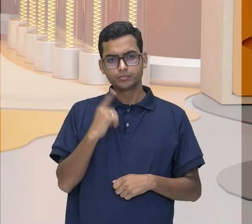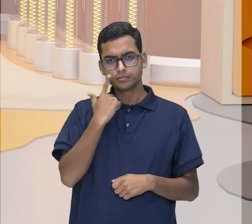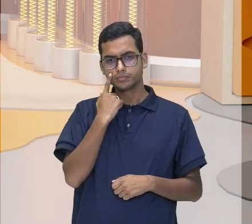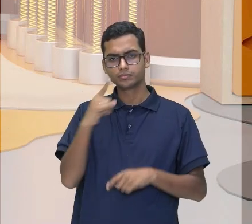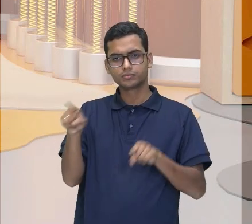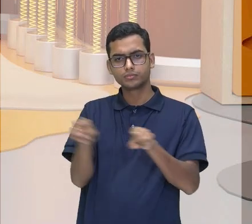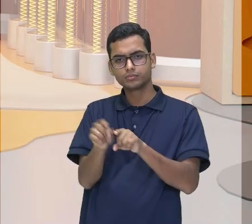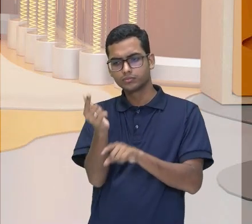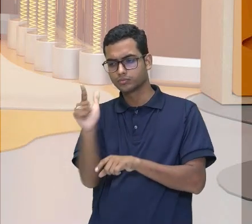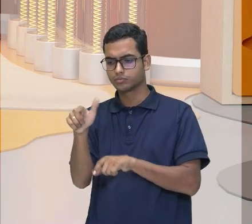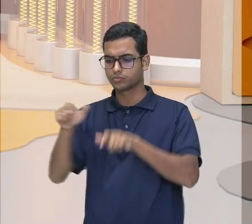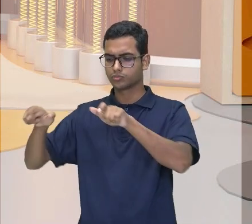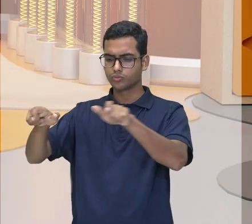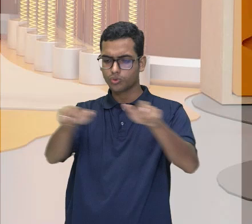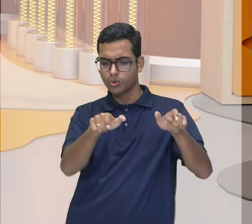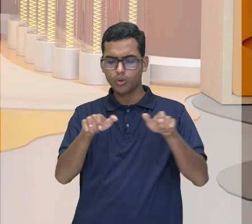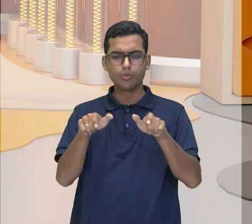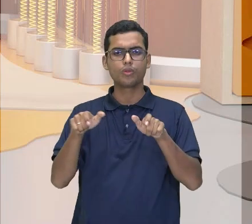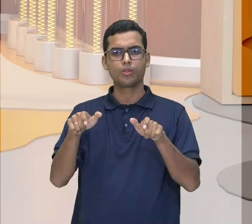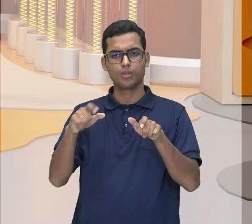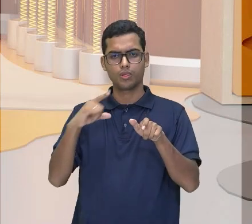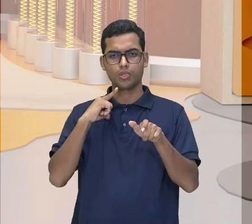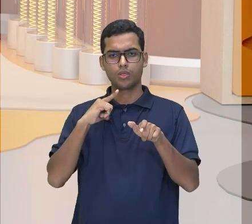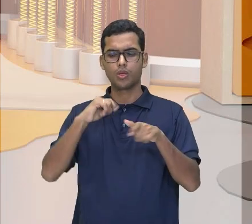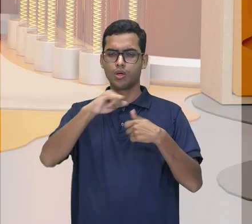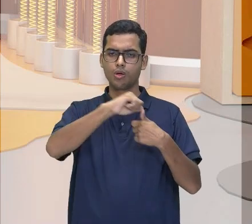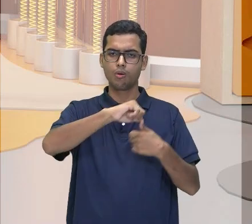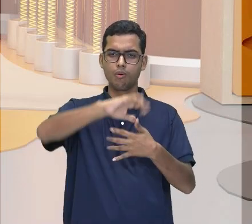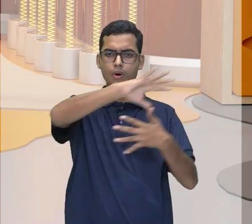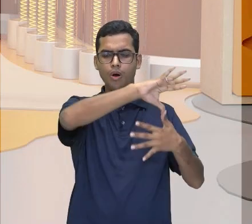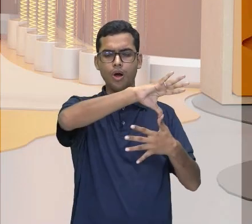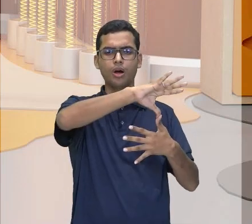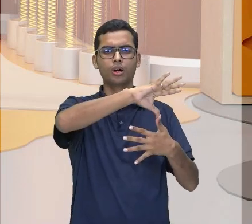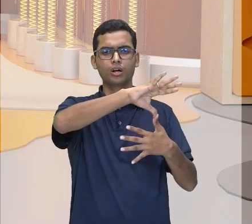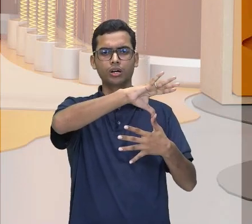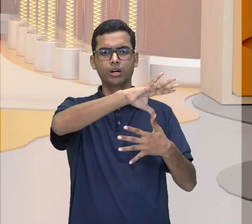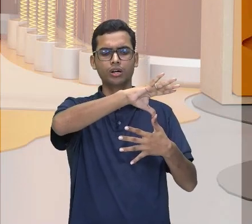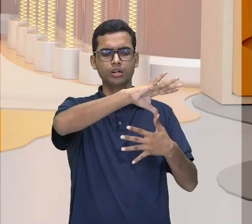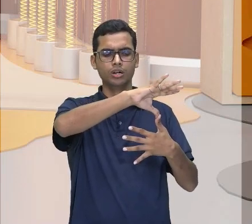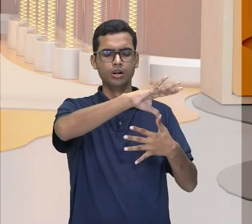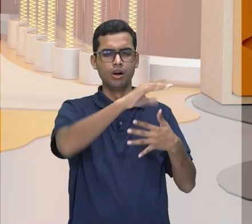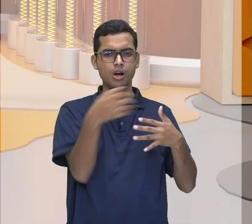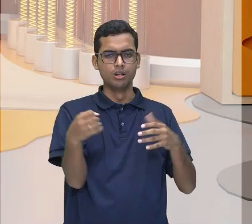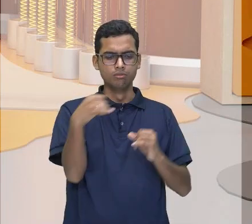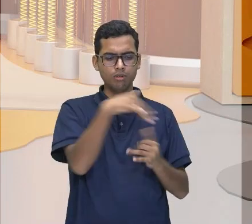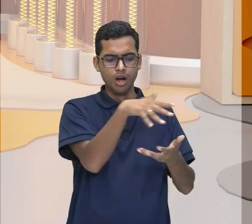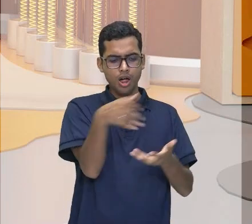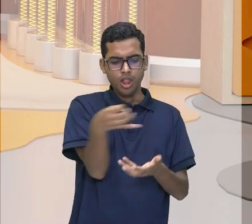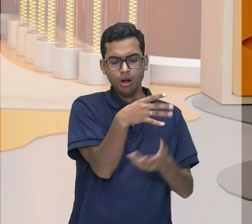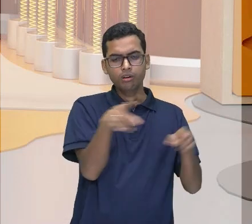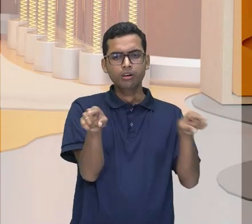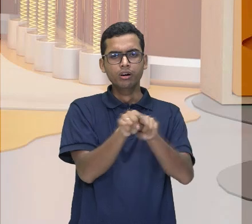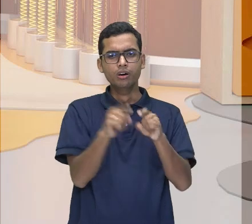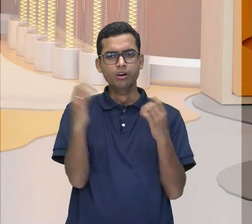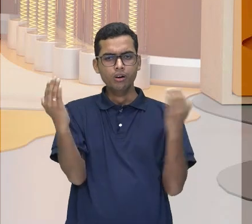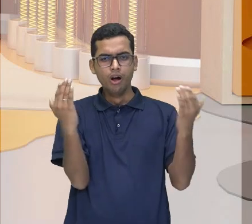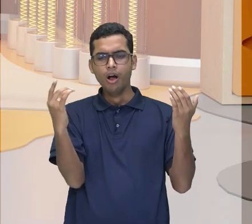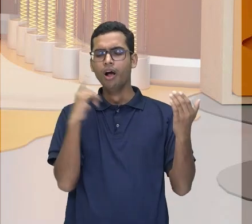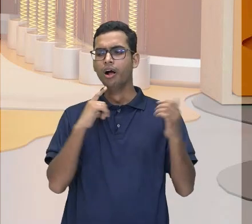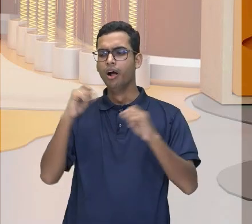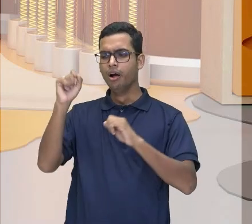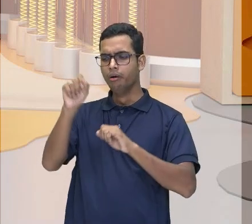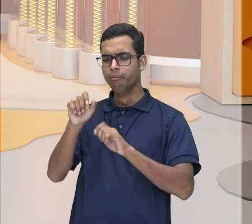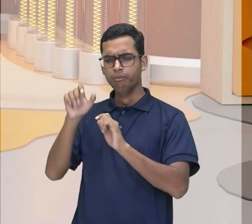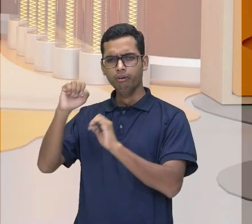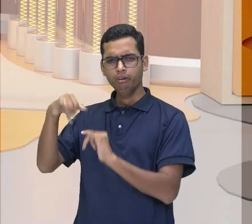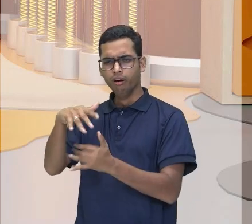americano, haverá também a conotação de Velho Mundo, que foi o que nós vimos no mapa anterior. Então, a expressão Velho